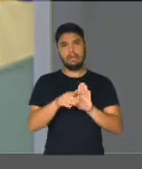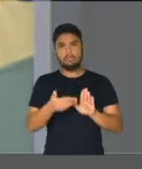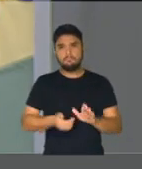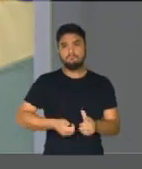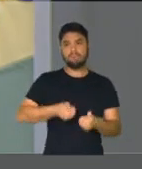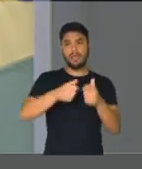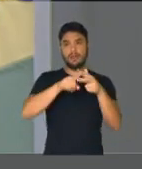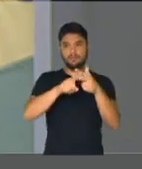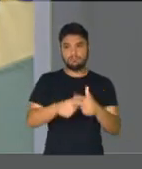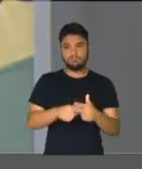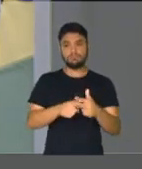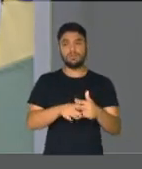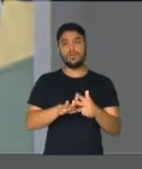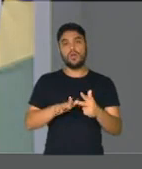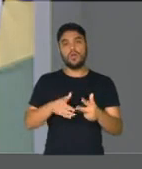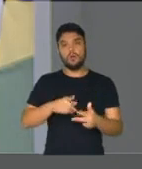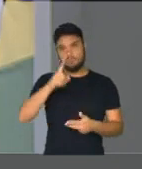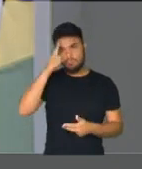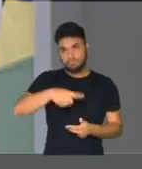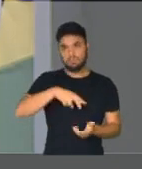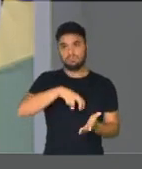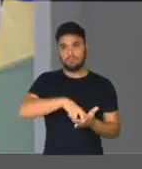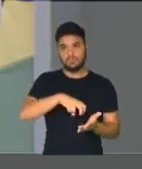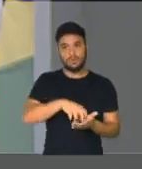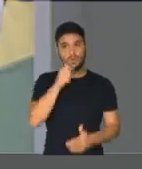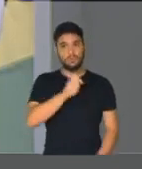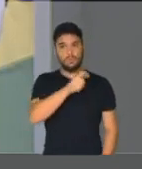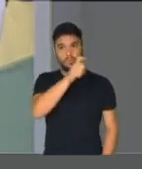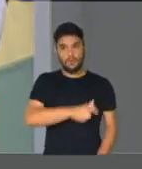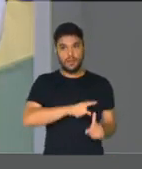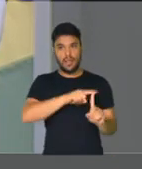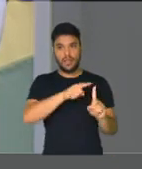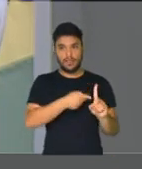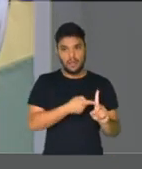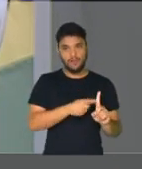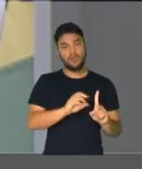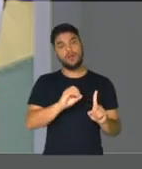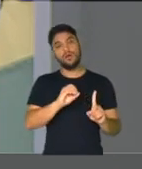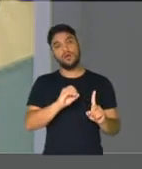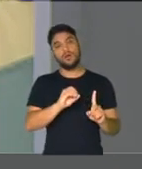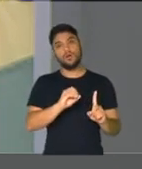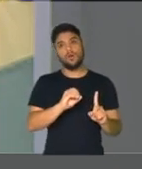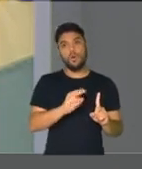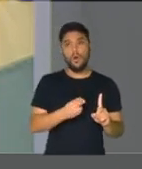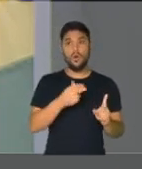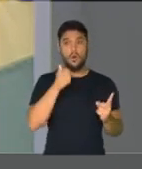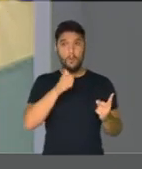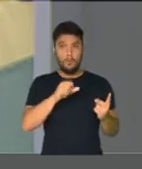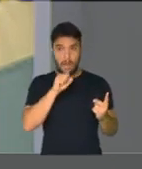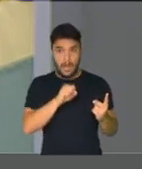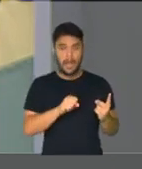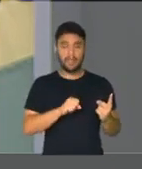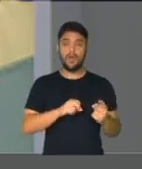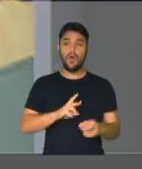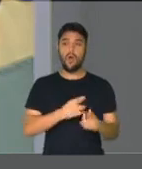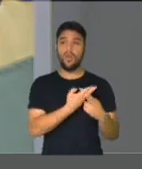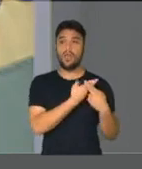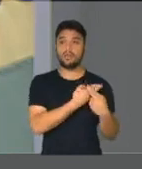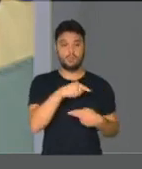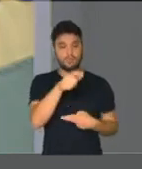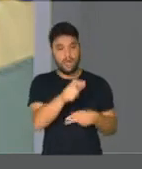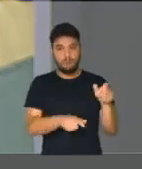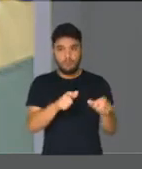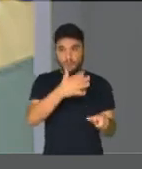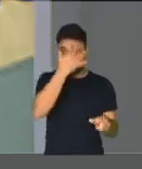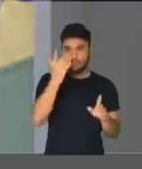aprimora a execução da pena de mulheres grávidas, ou sejam mães ou responsáveis por